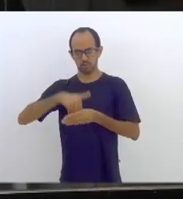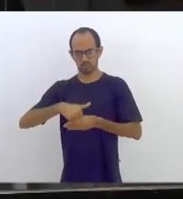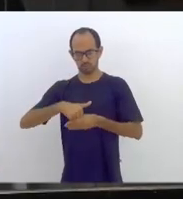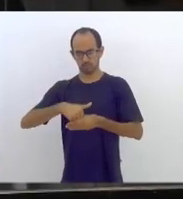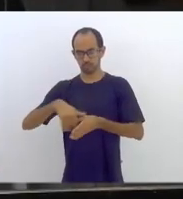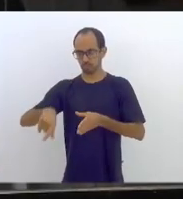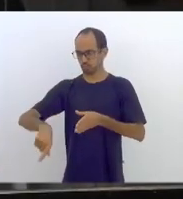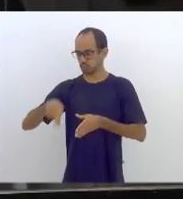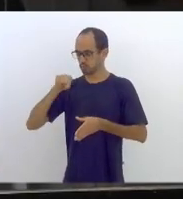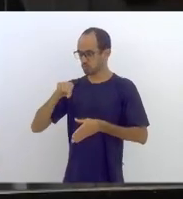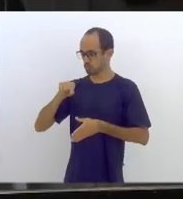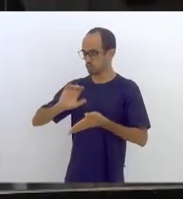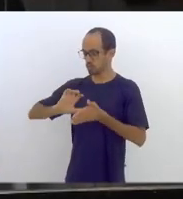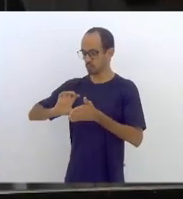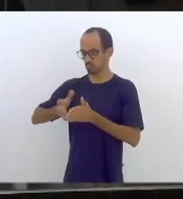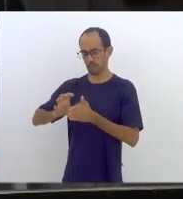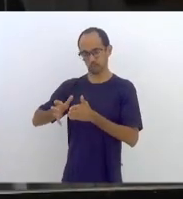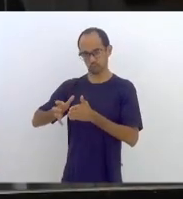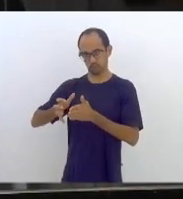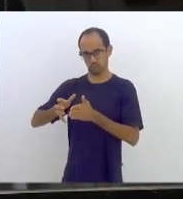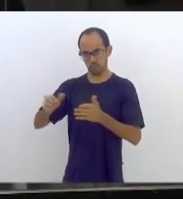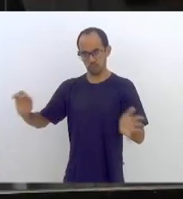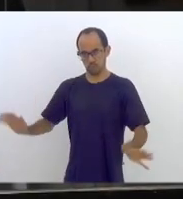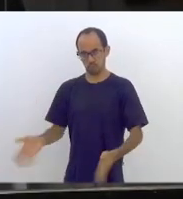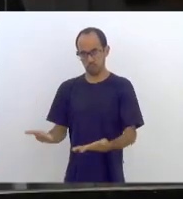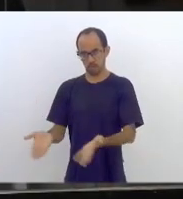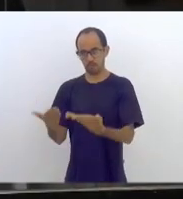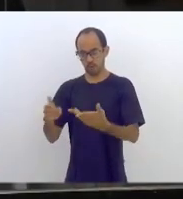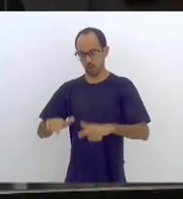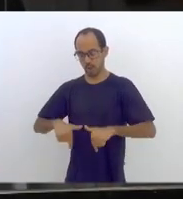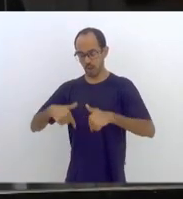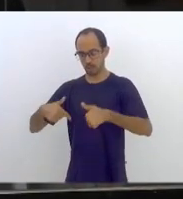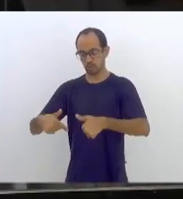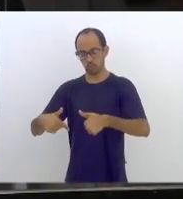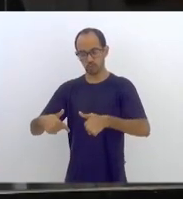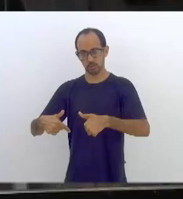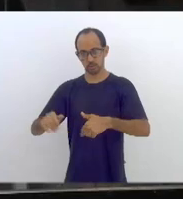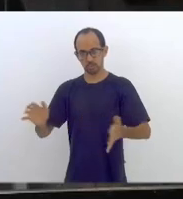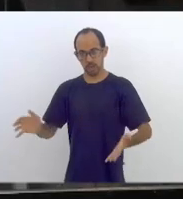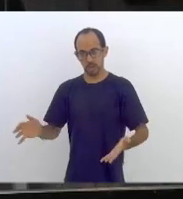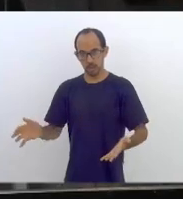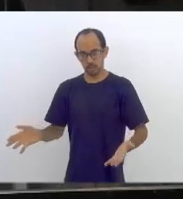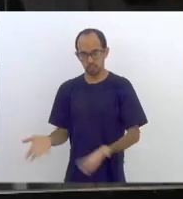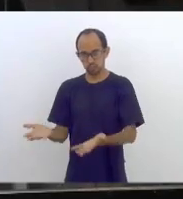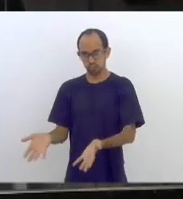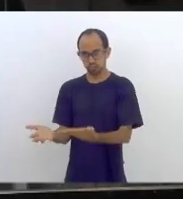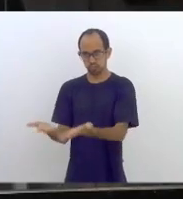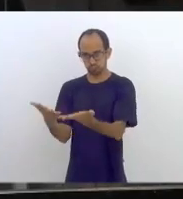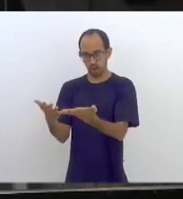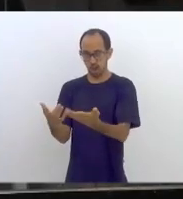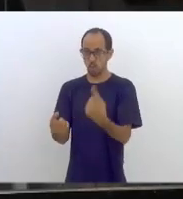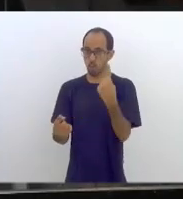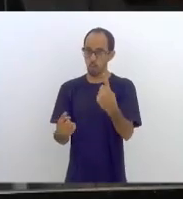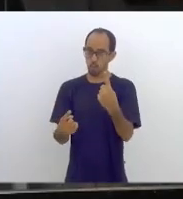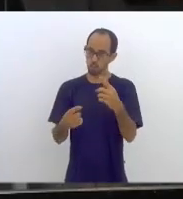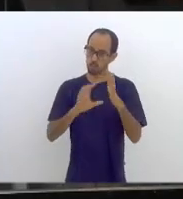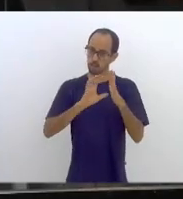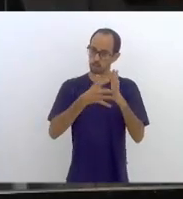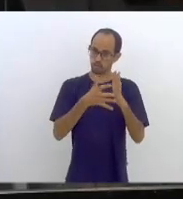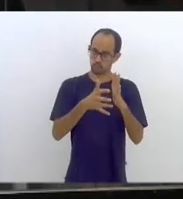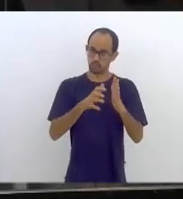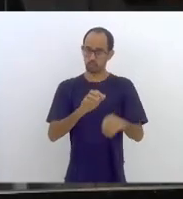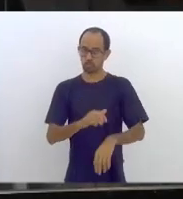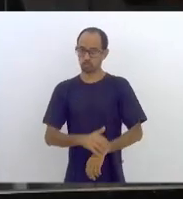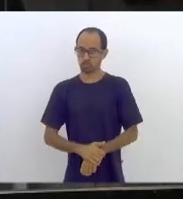partido promoveu ações que beneficiaram um dos lados